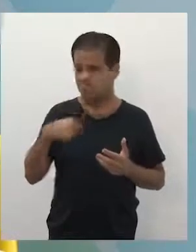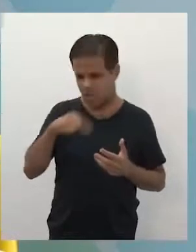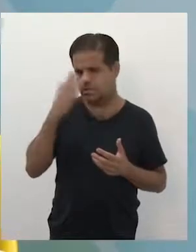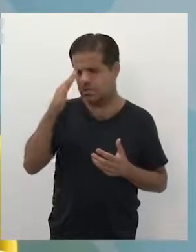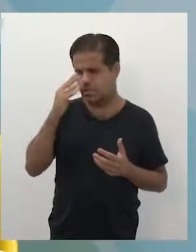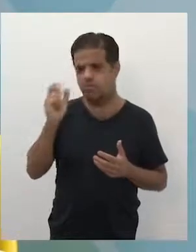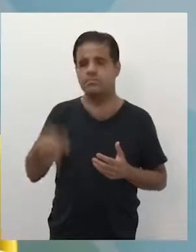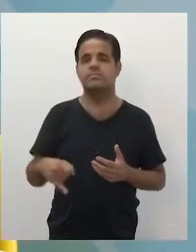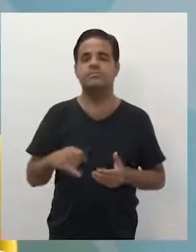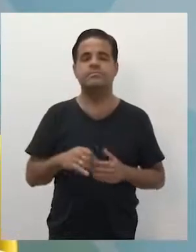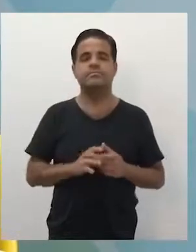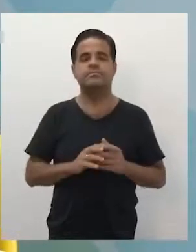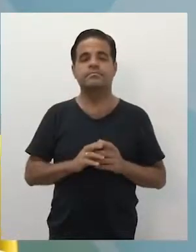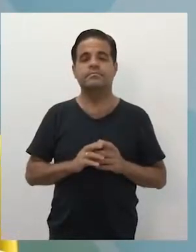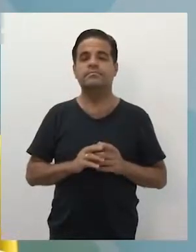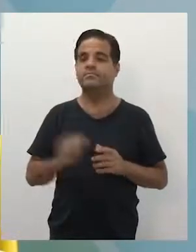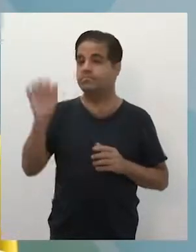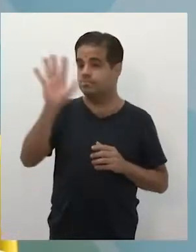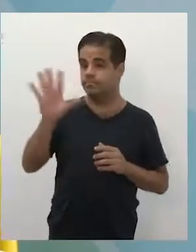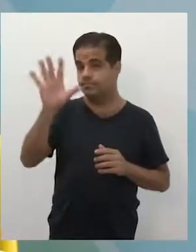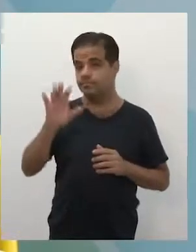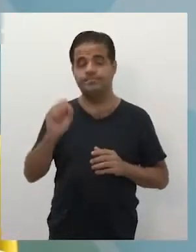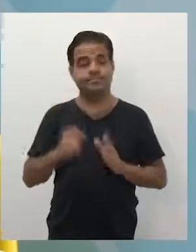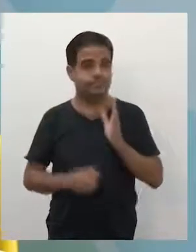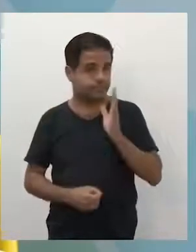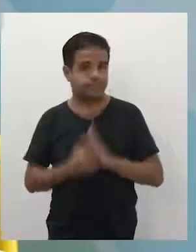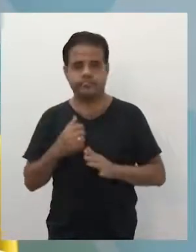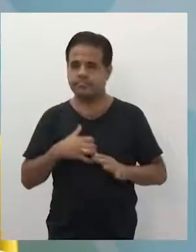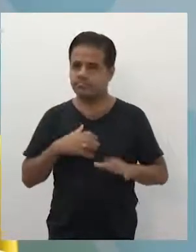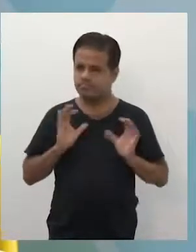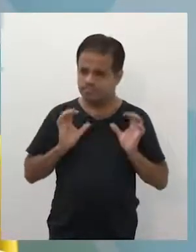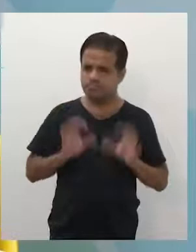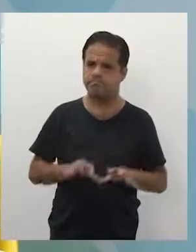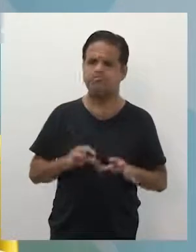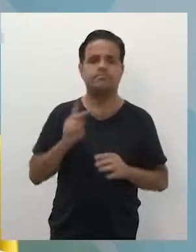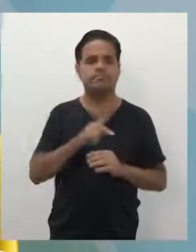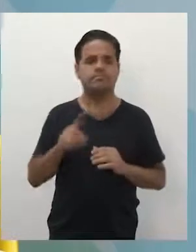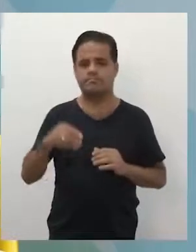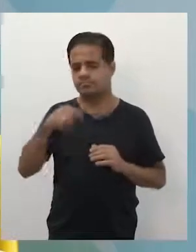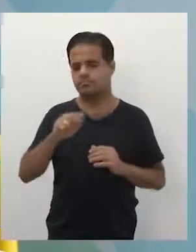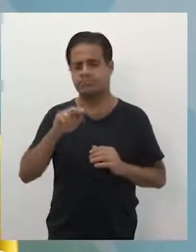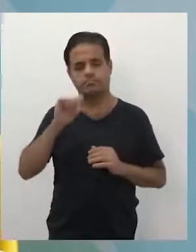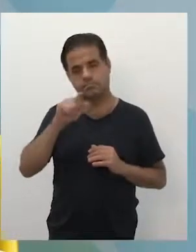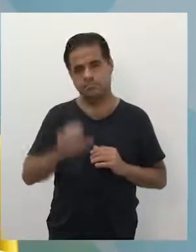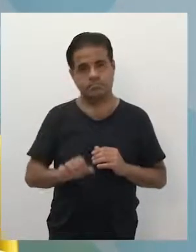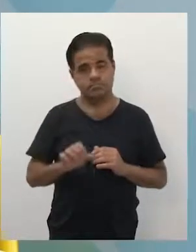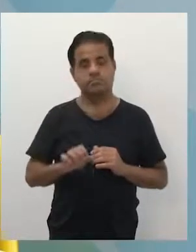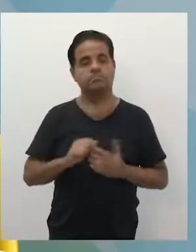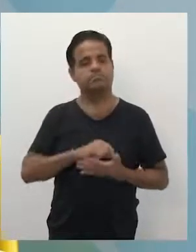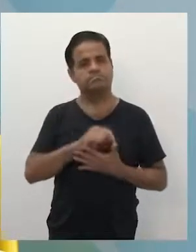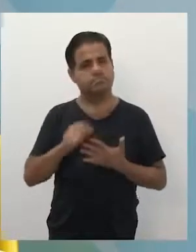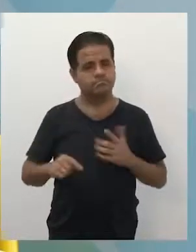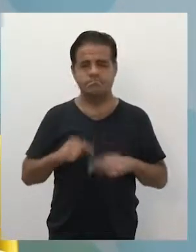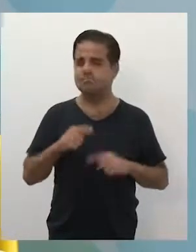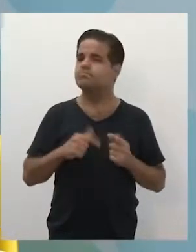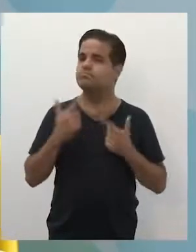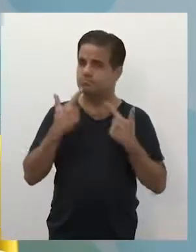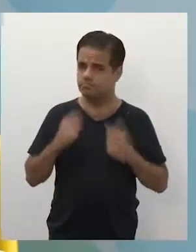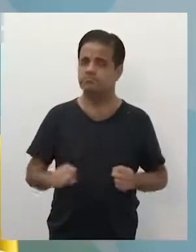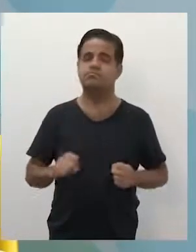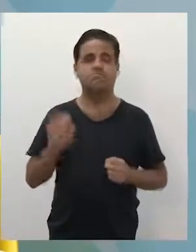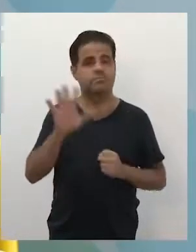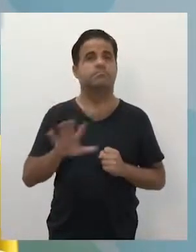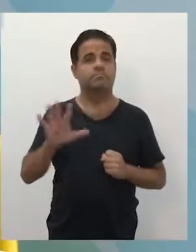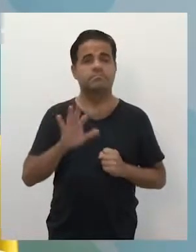entendeu. A imagem pode para gerar mais impacto para o Marlene, quais recursos linguísticos, né? A imagem realmente é um